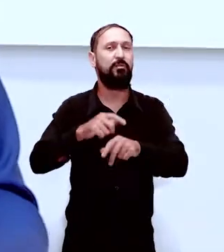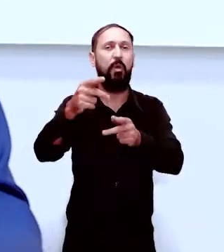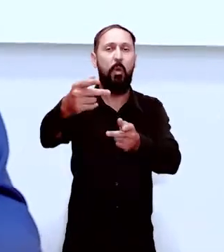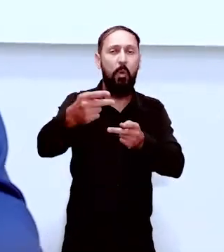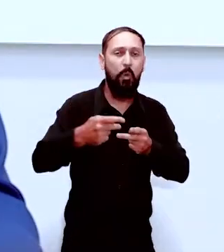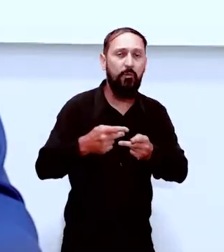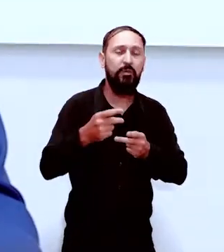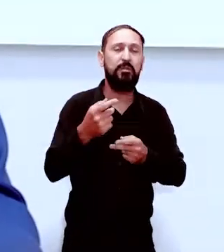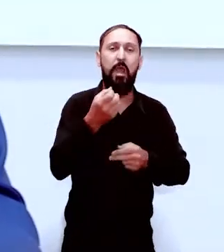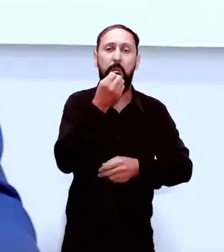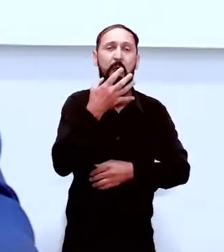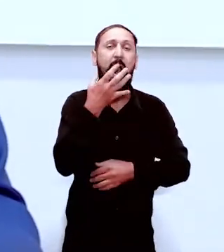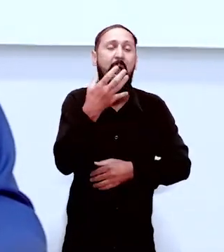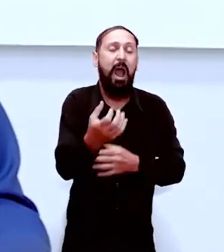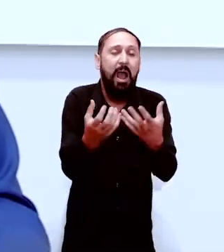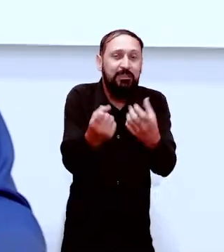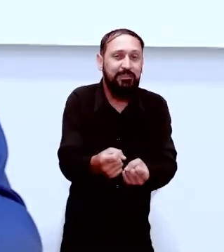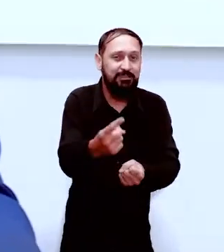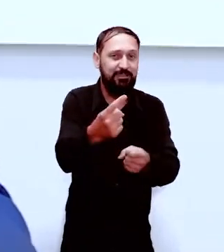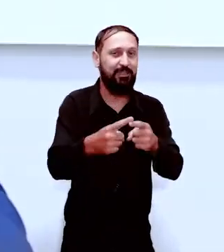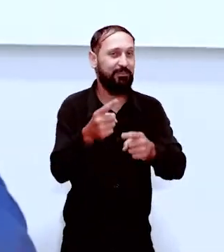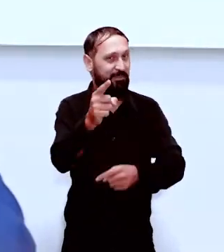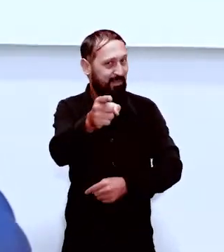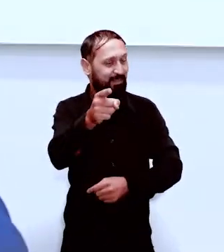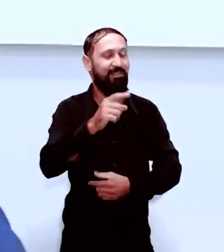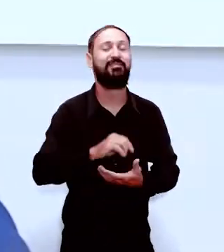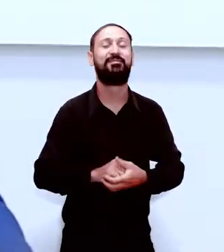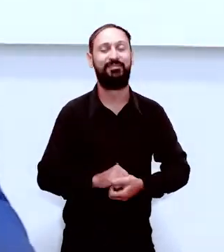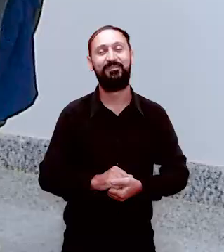faz um convite, é bom você aceitar, que ela é firme. Né?